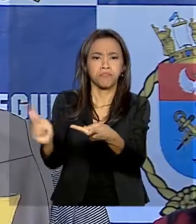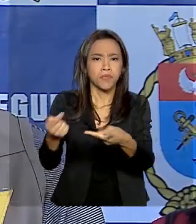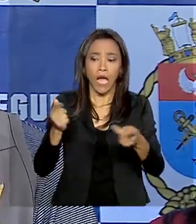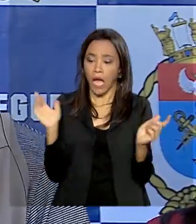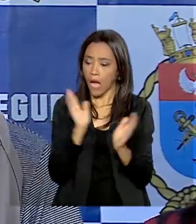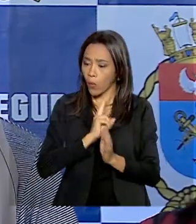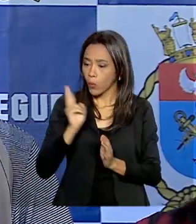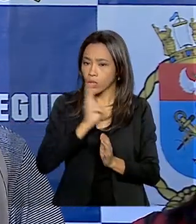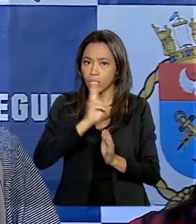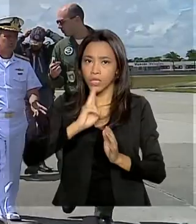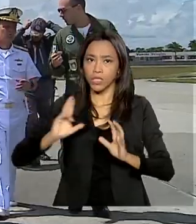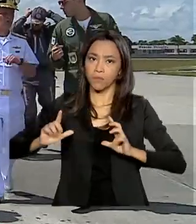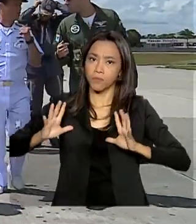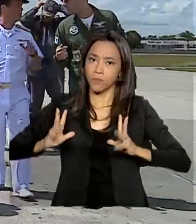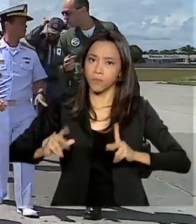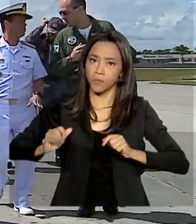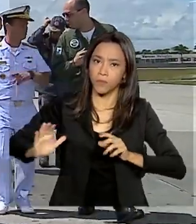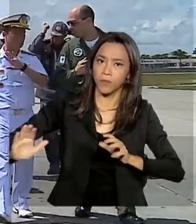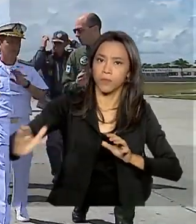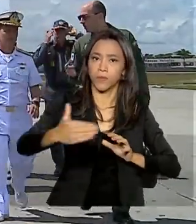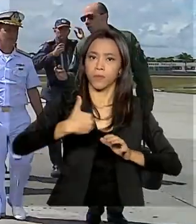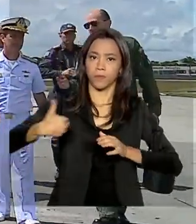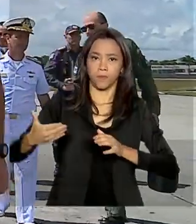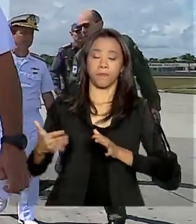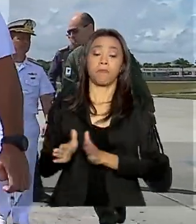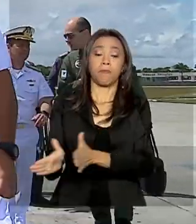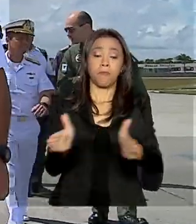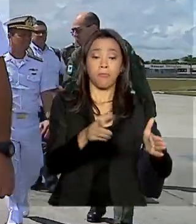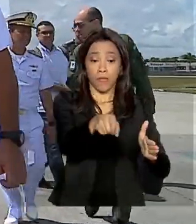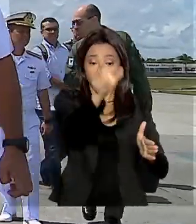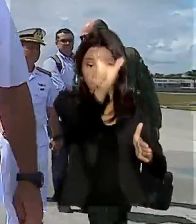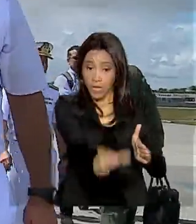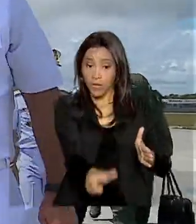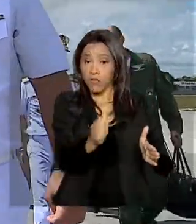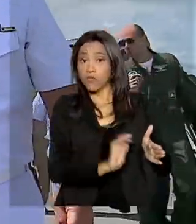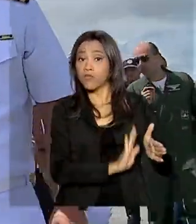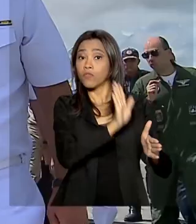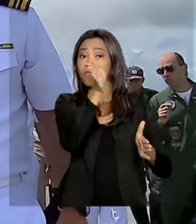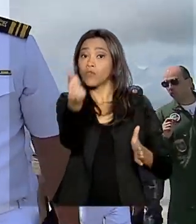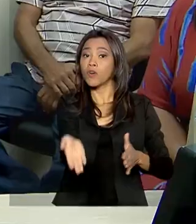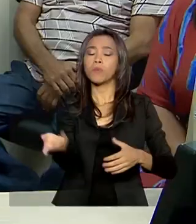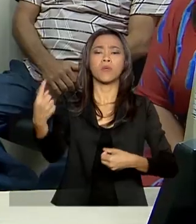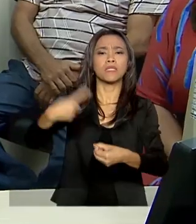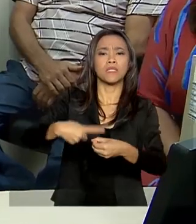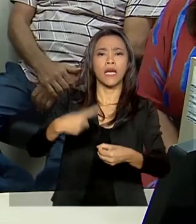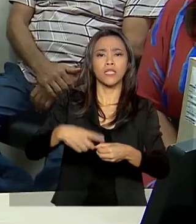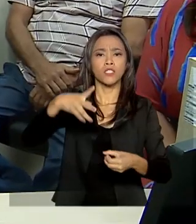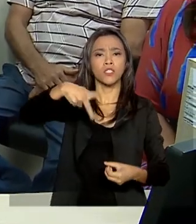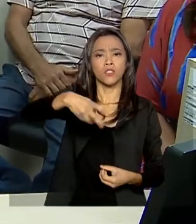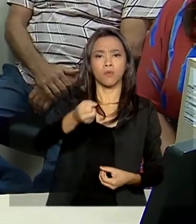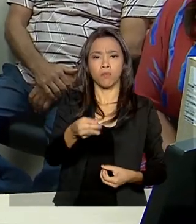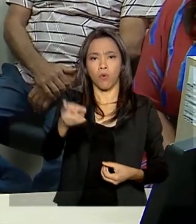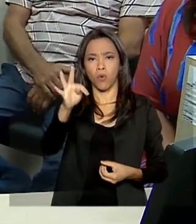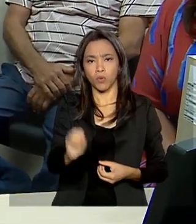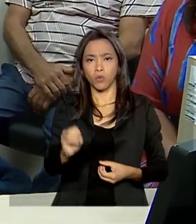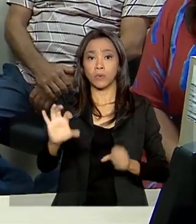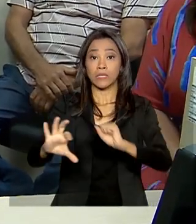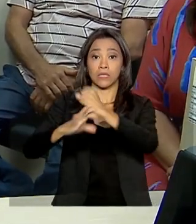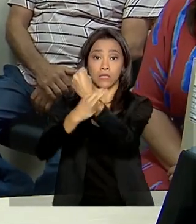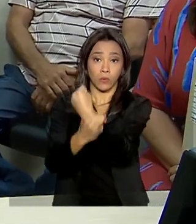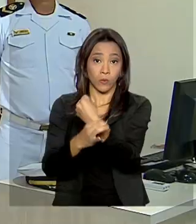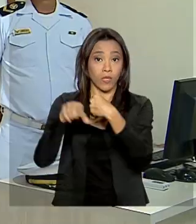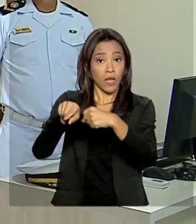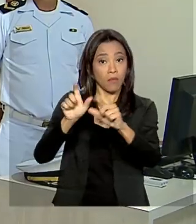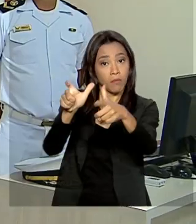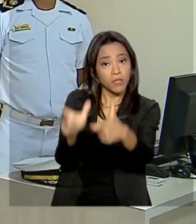rápida e precisa. De Abrólios, o ministro seguiu para a cidade de Porto Seguro, onde participou de uma reunião